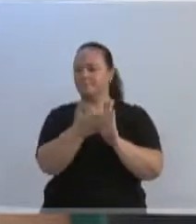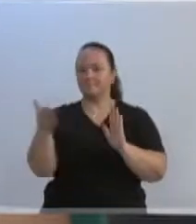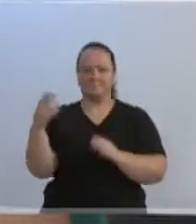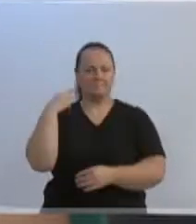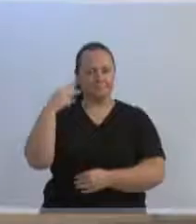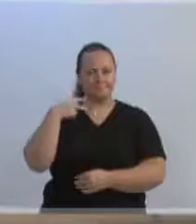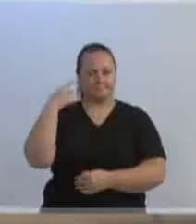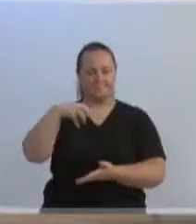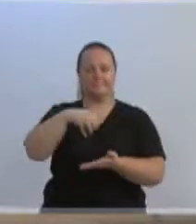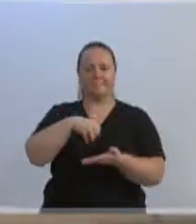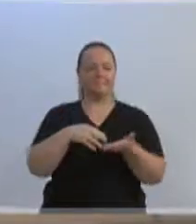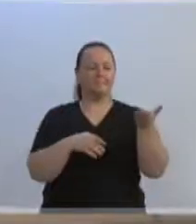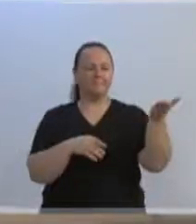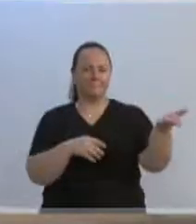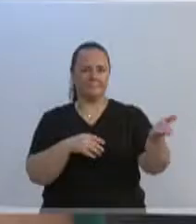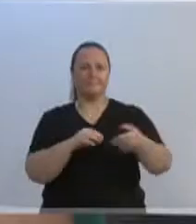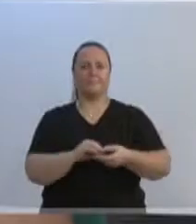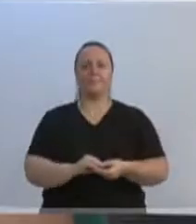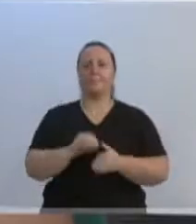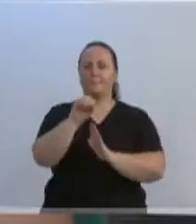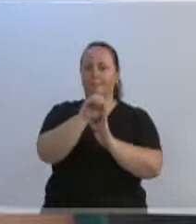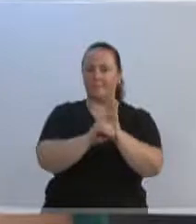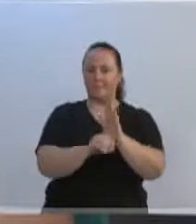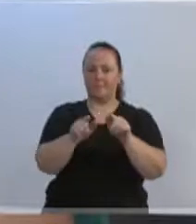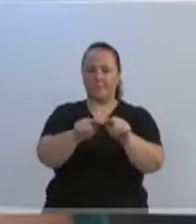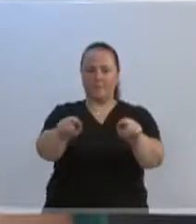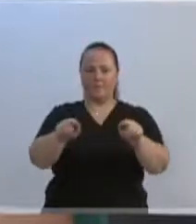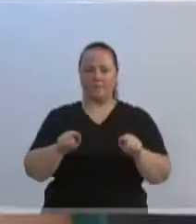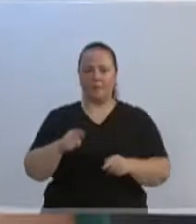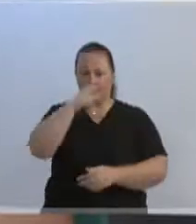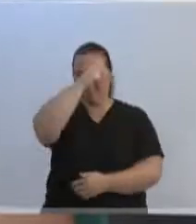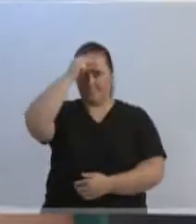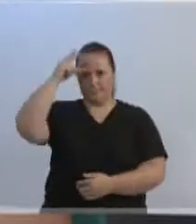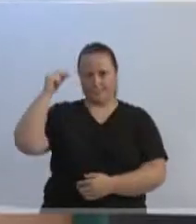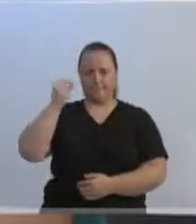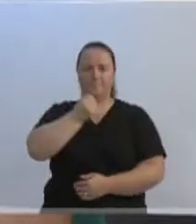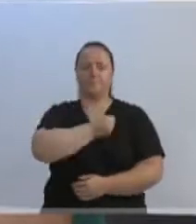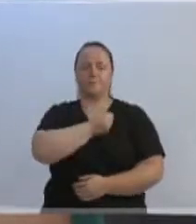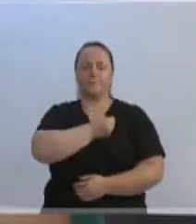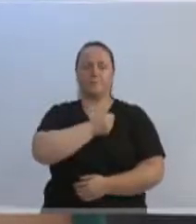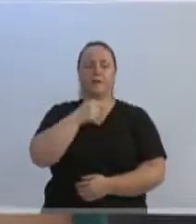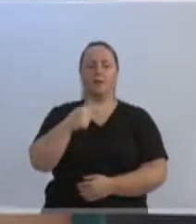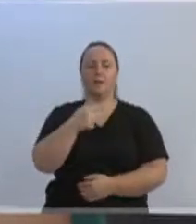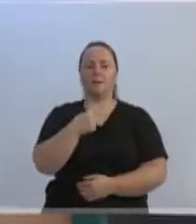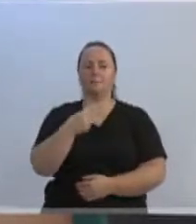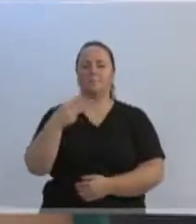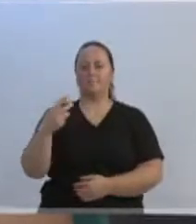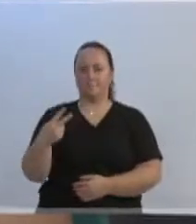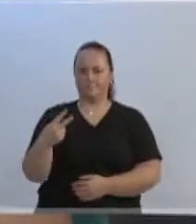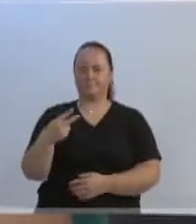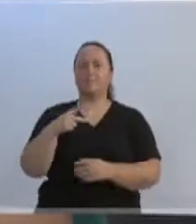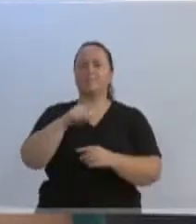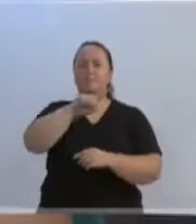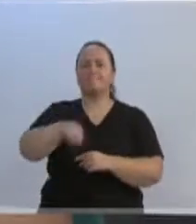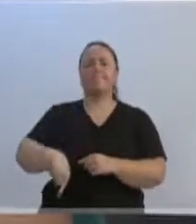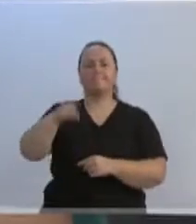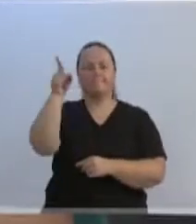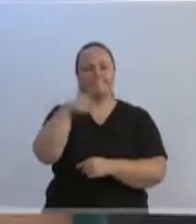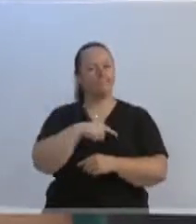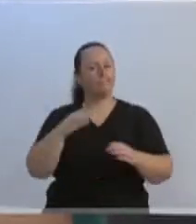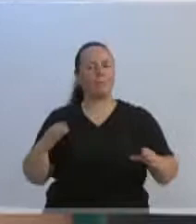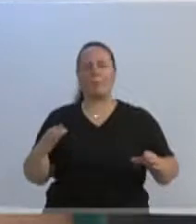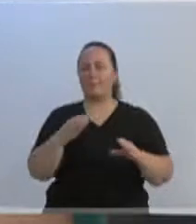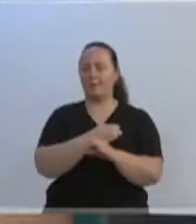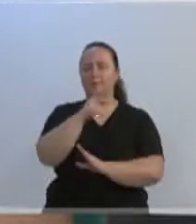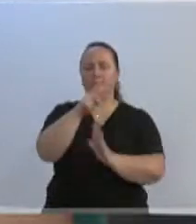cópia aos autores ofício gabinete do prefeito número 1 732 comunicando o veto integral ao projeto